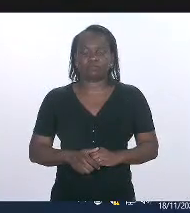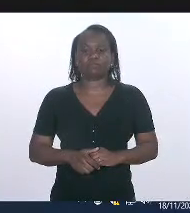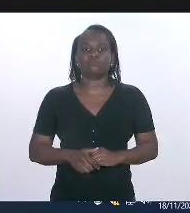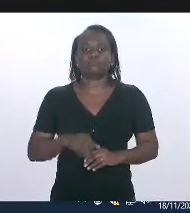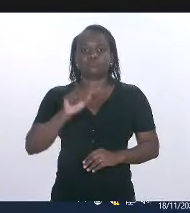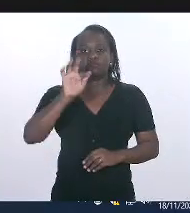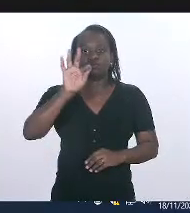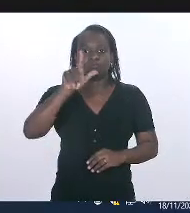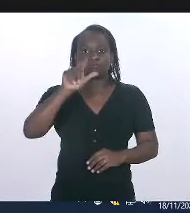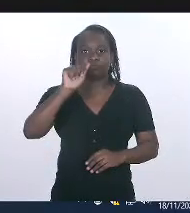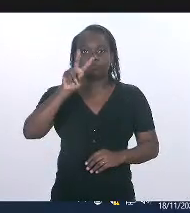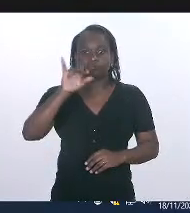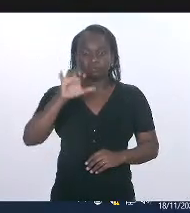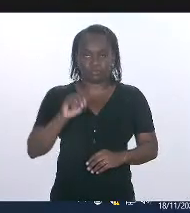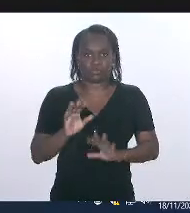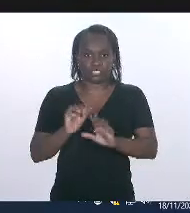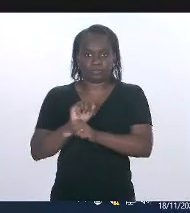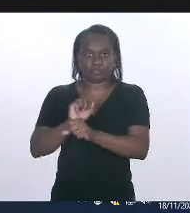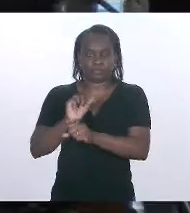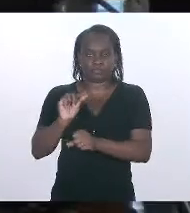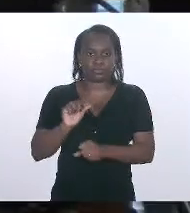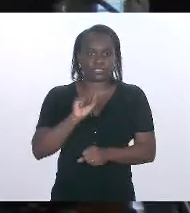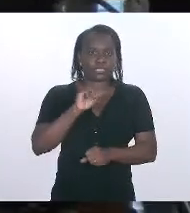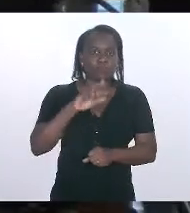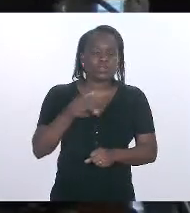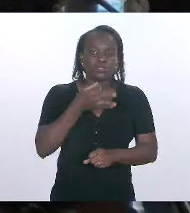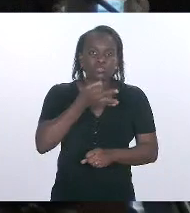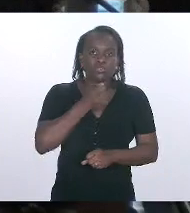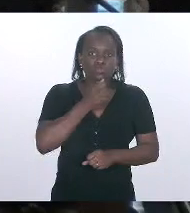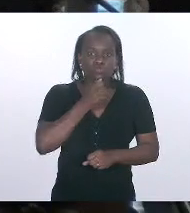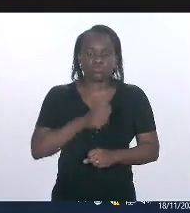Flávio Serafini, presidente. Já, Flávio. Samuel está sem som.